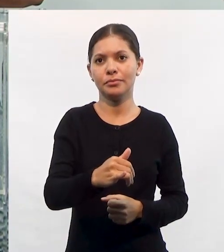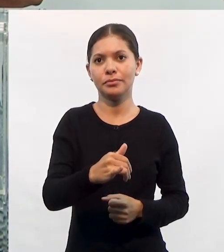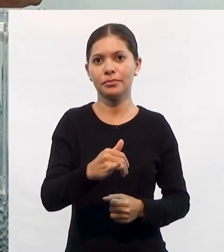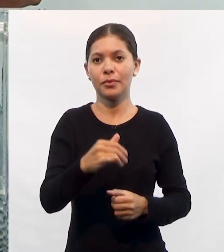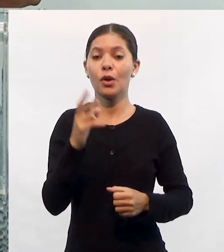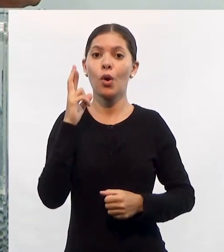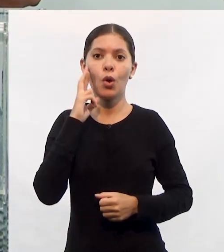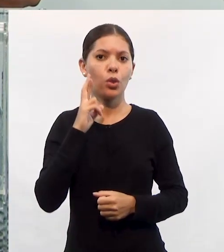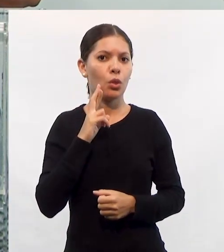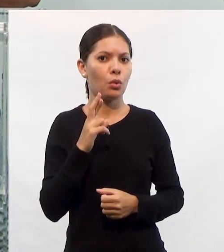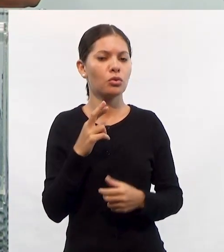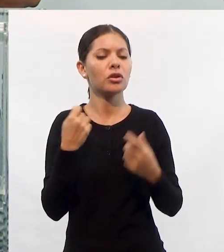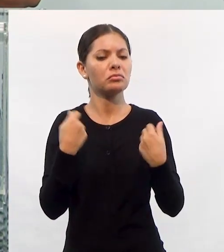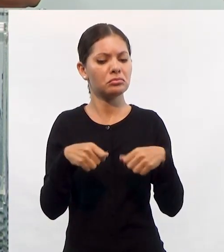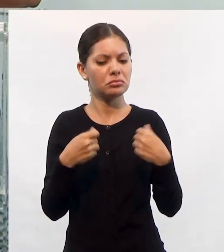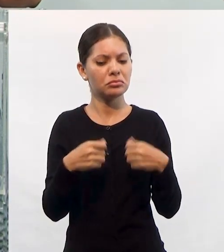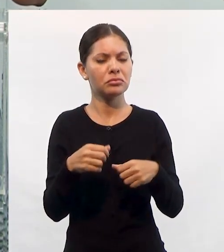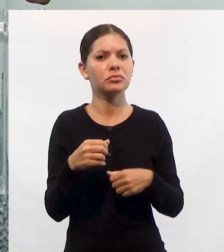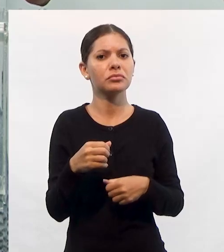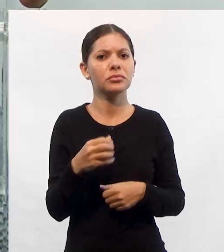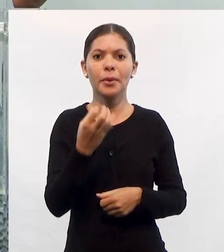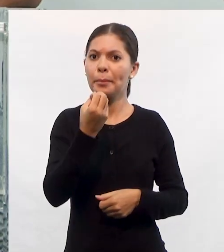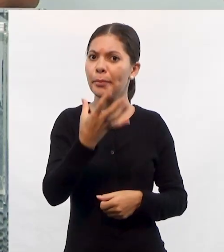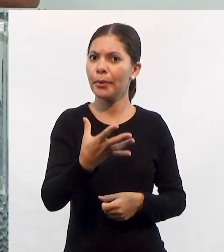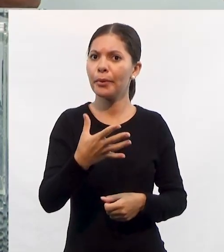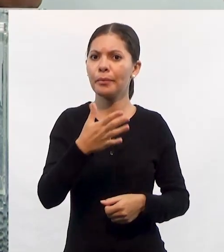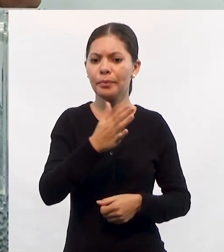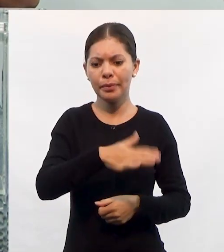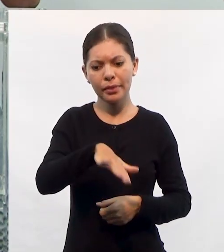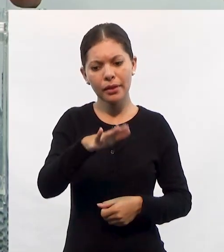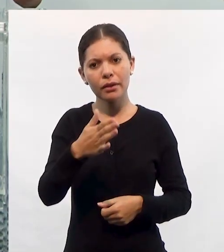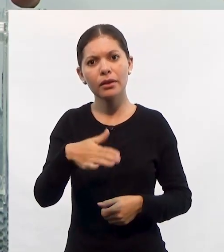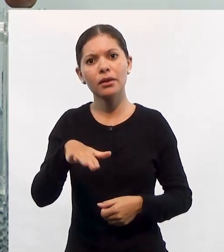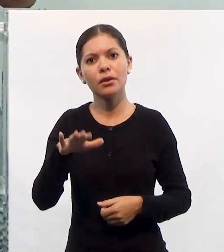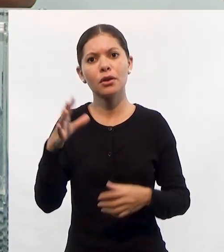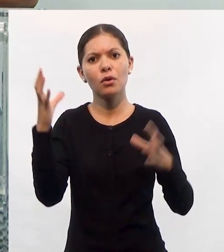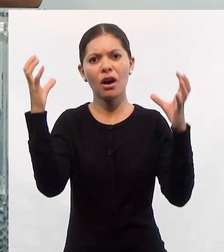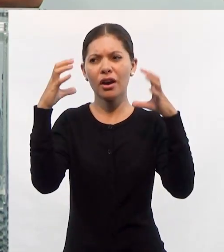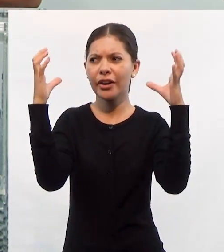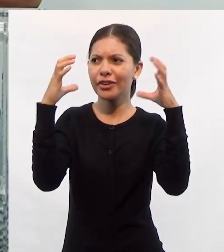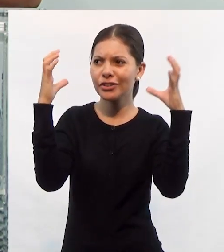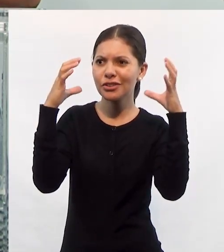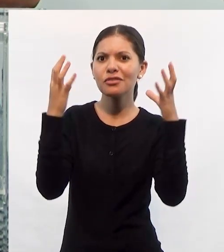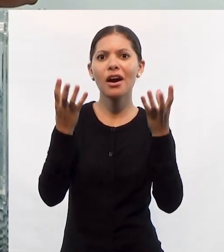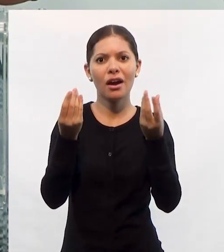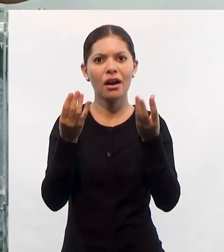hidroelétricas, Rondônia pode ser uma boa opção. Nós temos muito rio, temos um fluxo de chuva muito